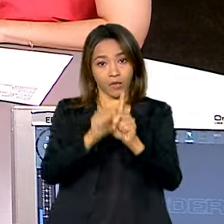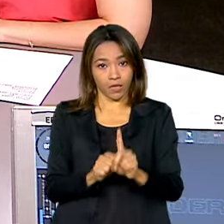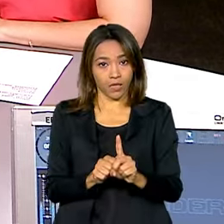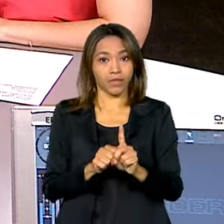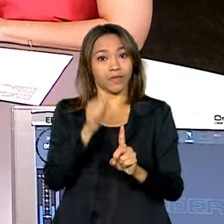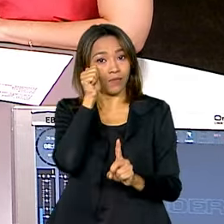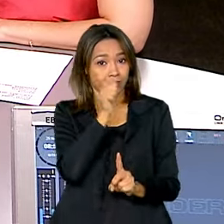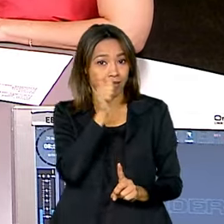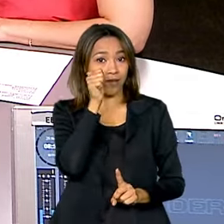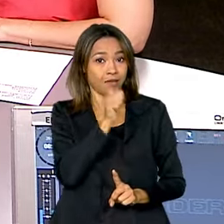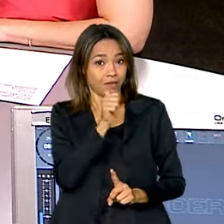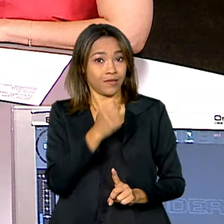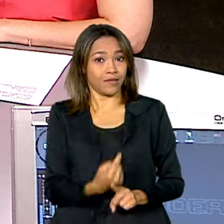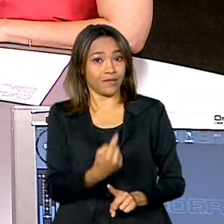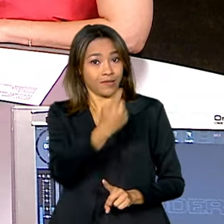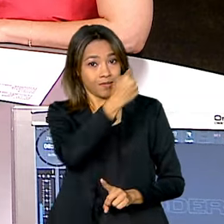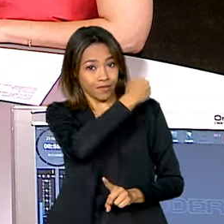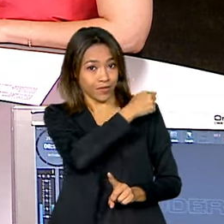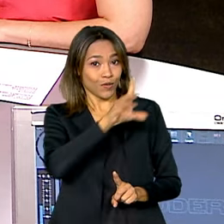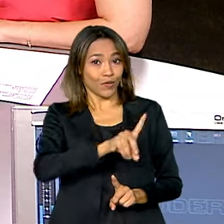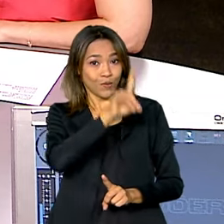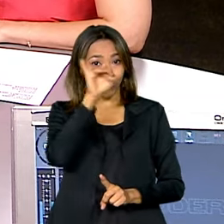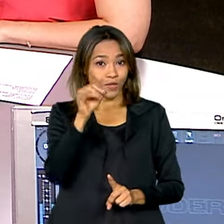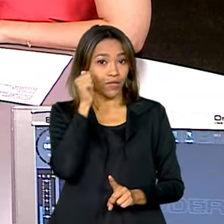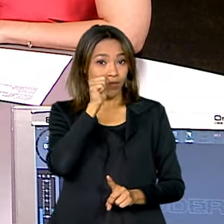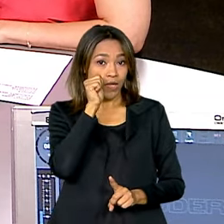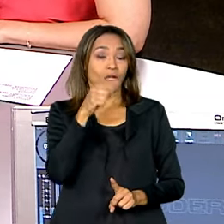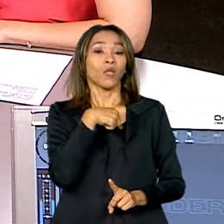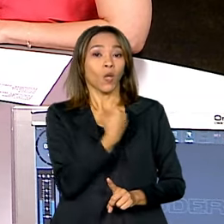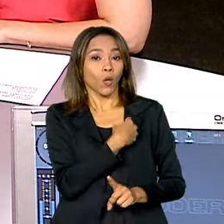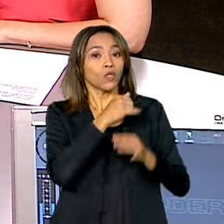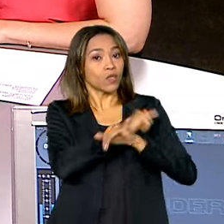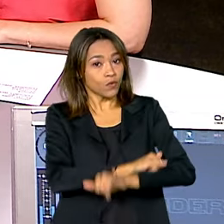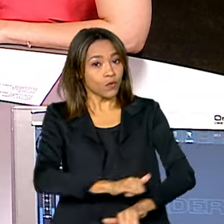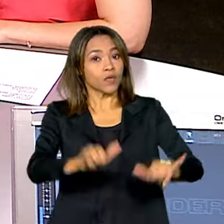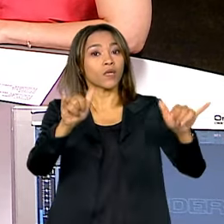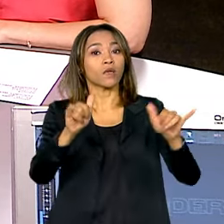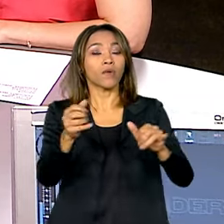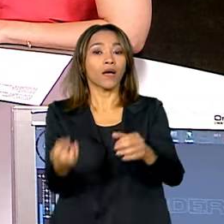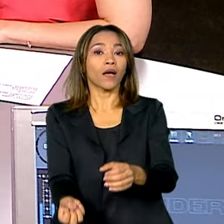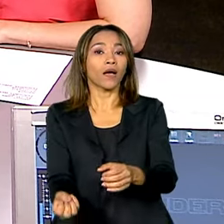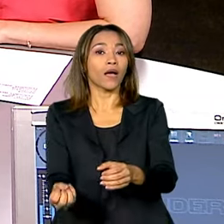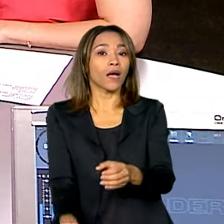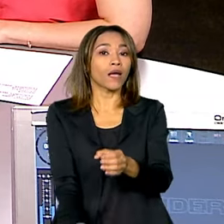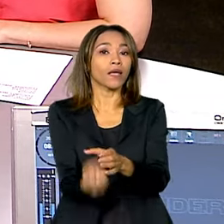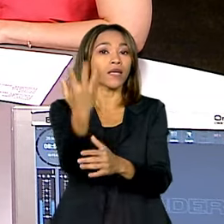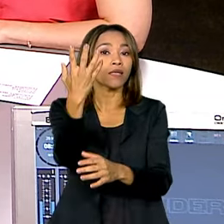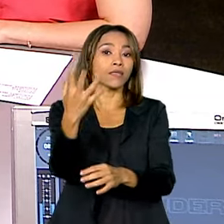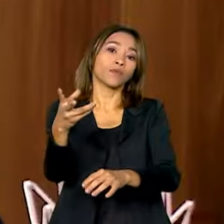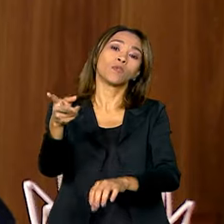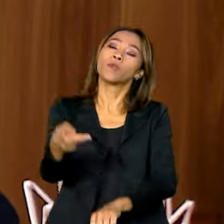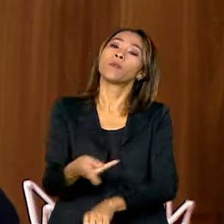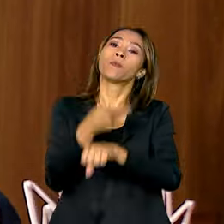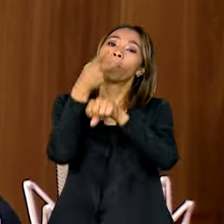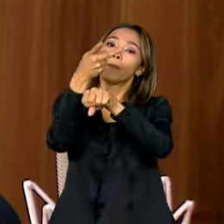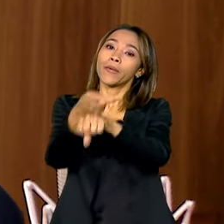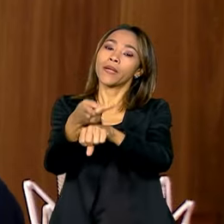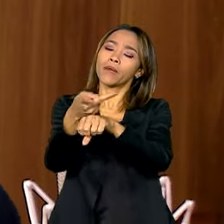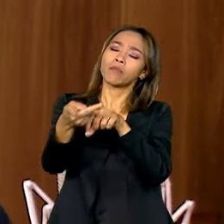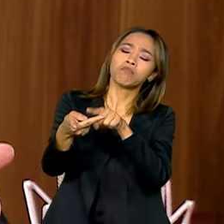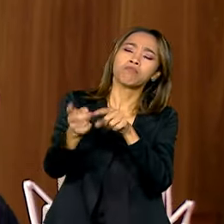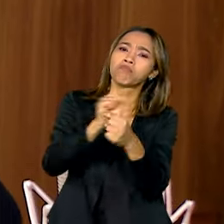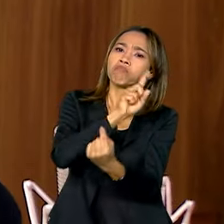das mulheres, quando nós comemoramos o Dia das Mulheres, nós anunciamos a criação de um prêmio que queria estimular